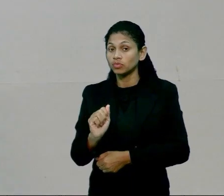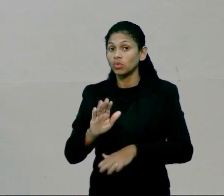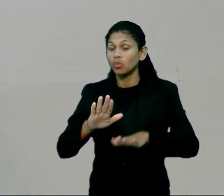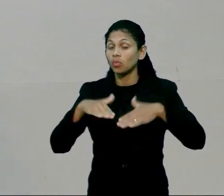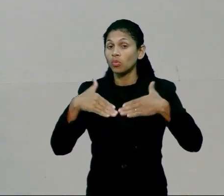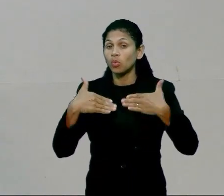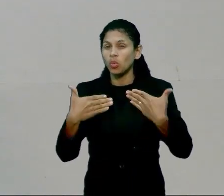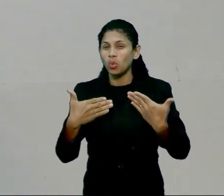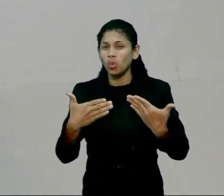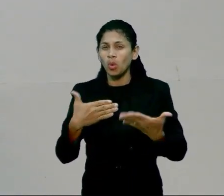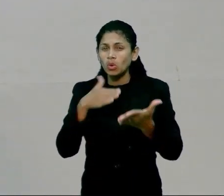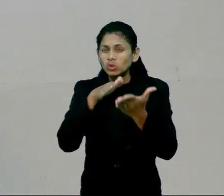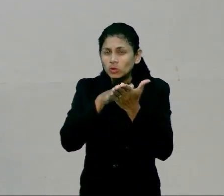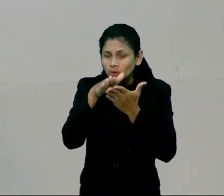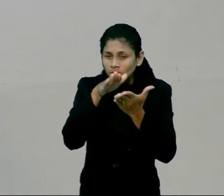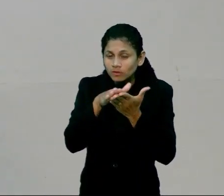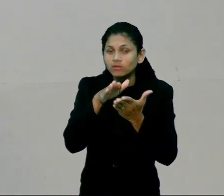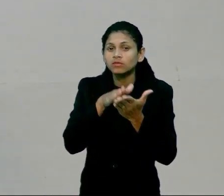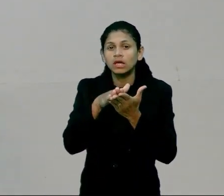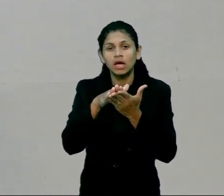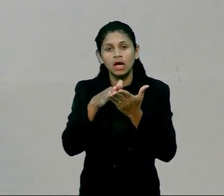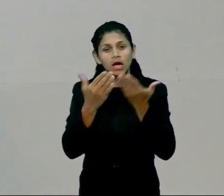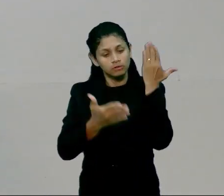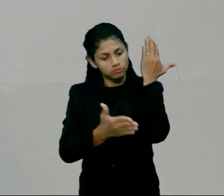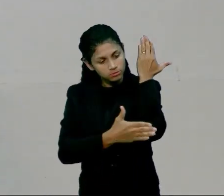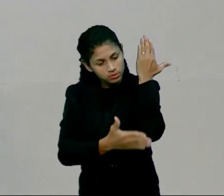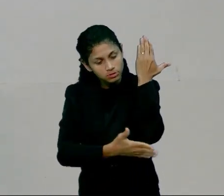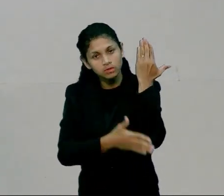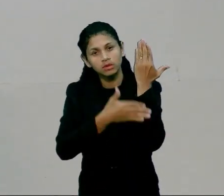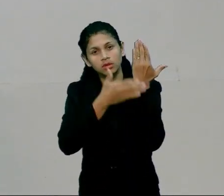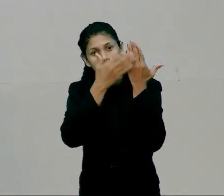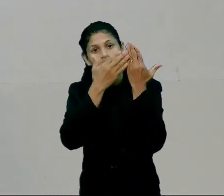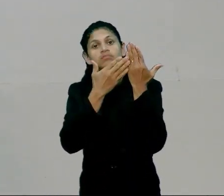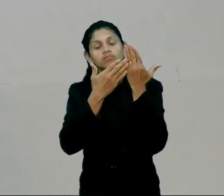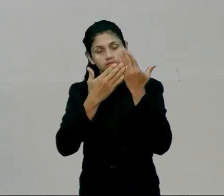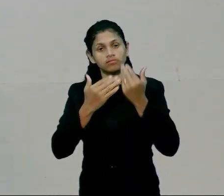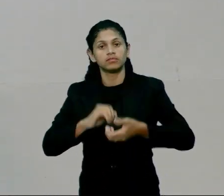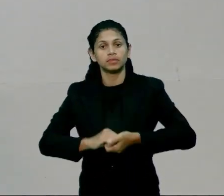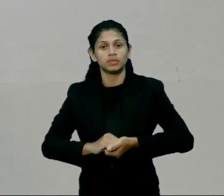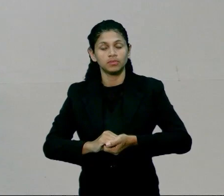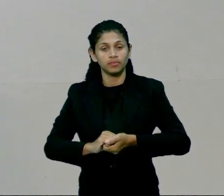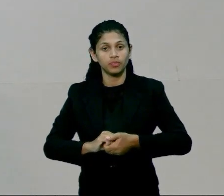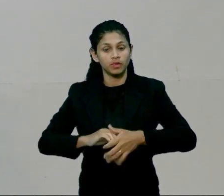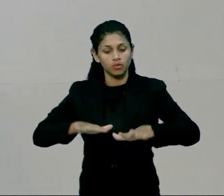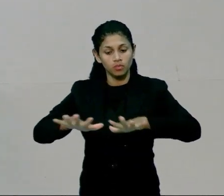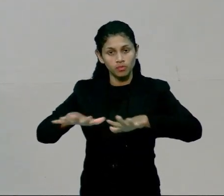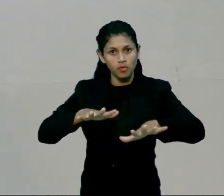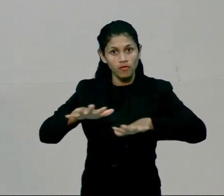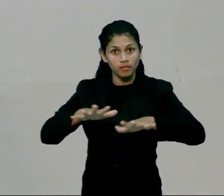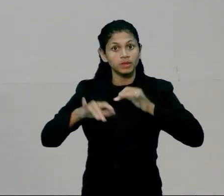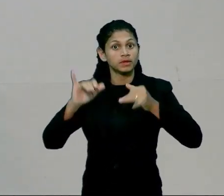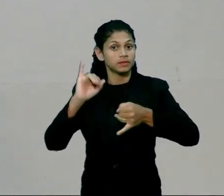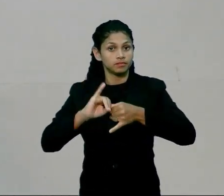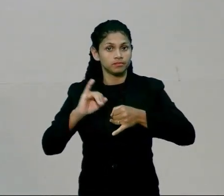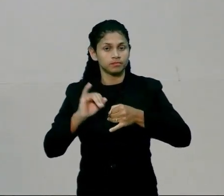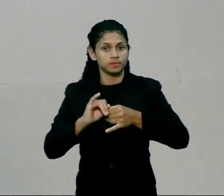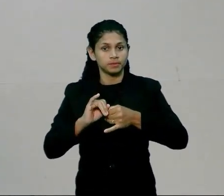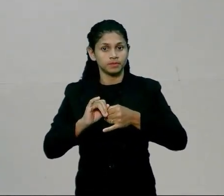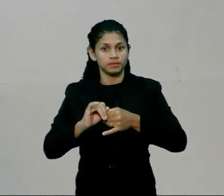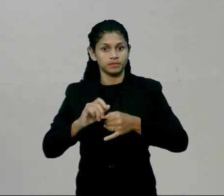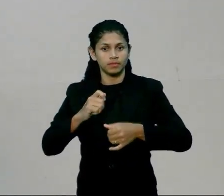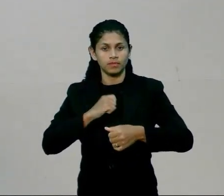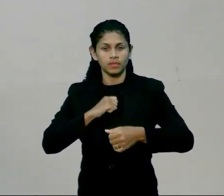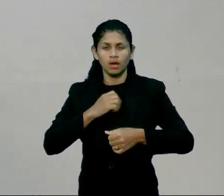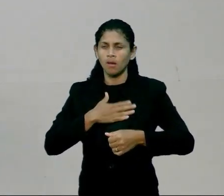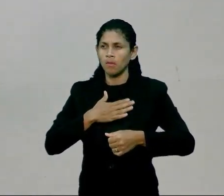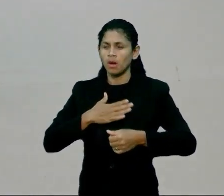é o desgaste, qual é o direcionamento para que aquele movimento possa ser executado. Então, como é que faz para funcionar? Tipo, eu aperto aqui, tipo,